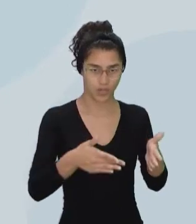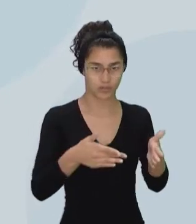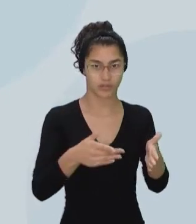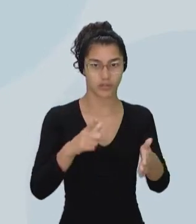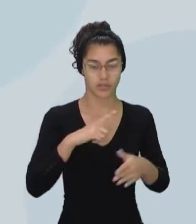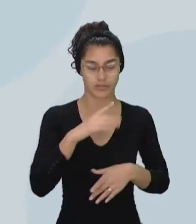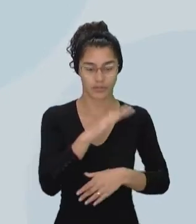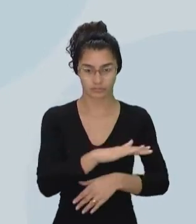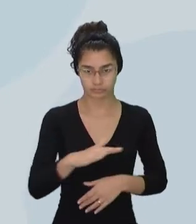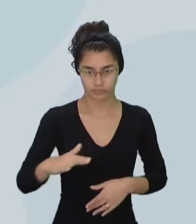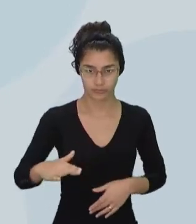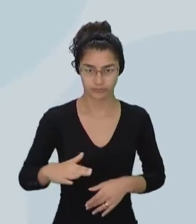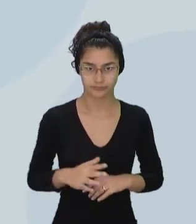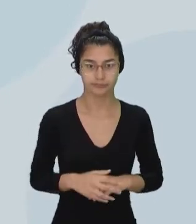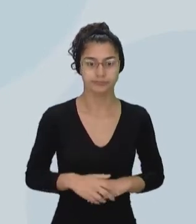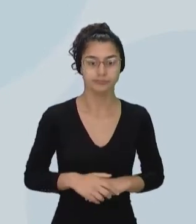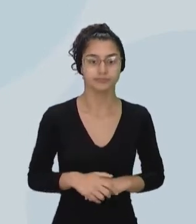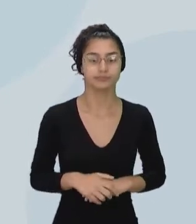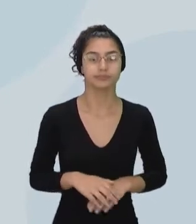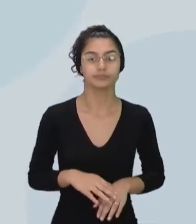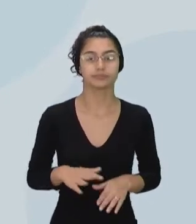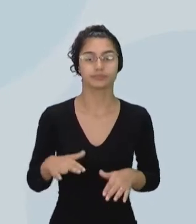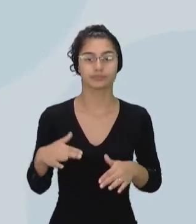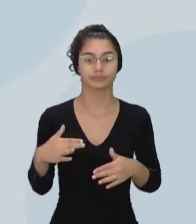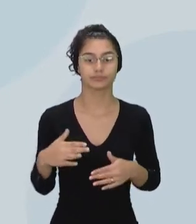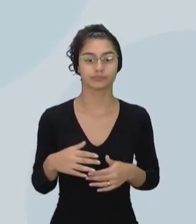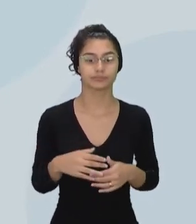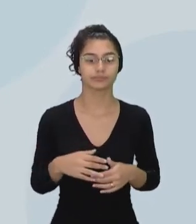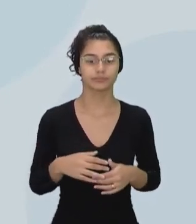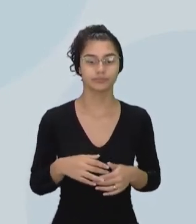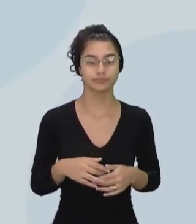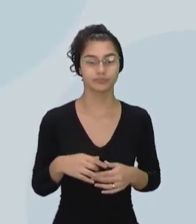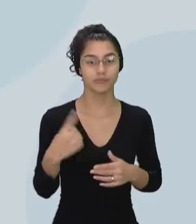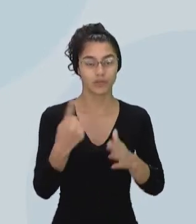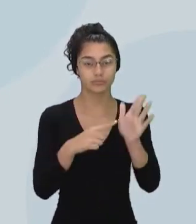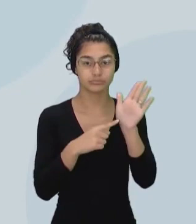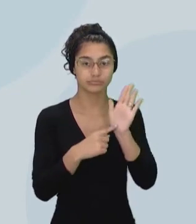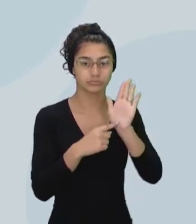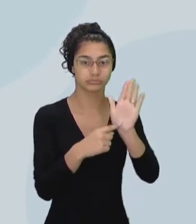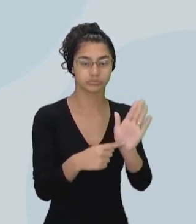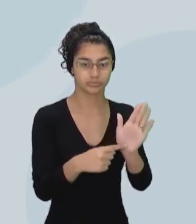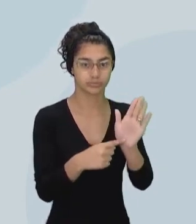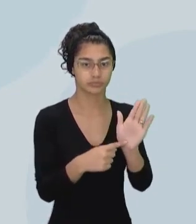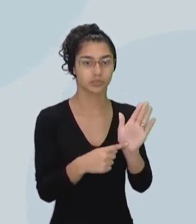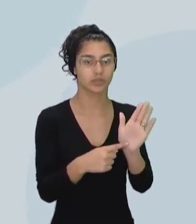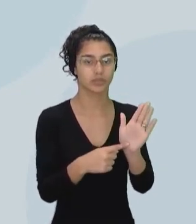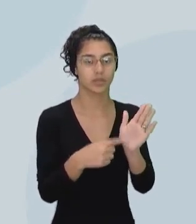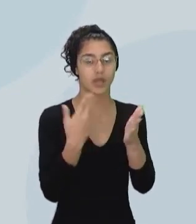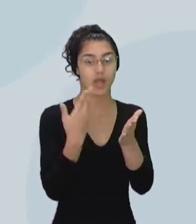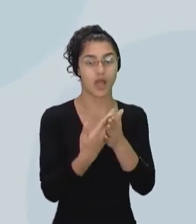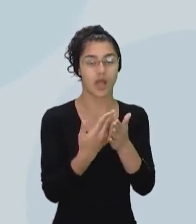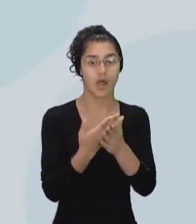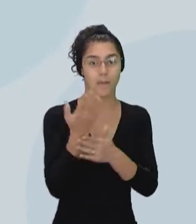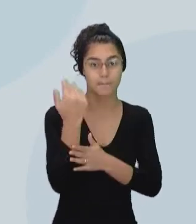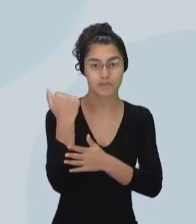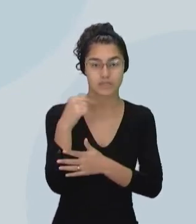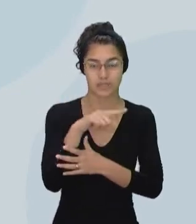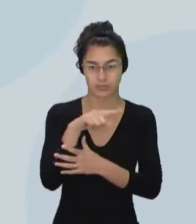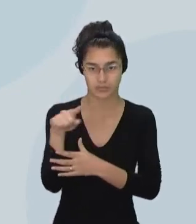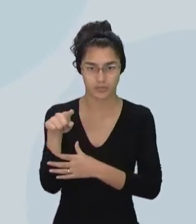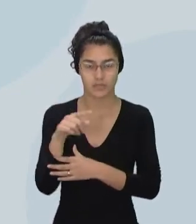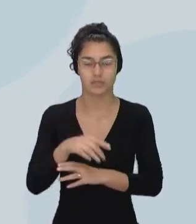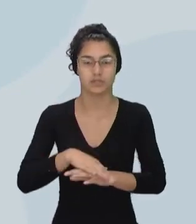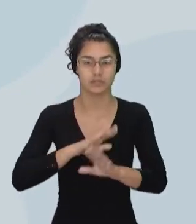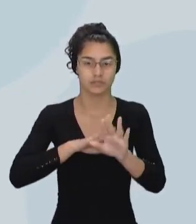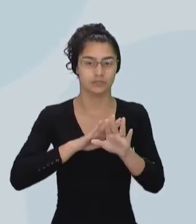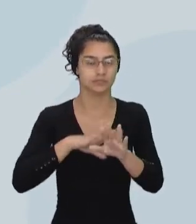questão infantil. Então, aí, né, a gente apresentou a nossa aula passada, né? Fizemos